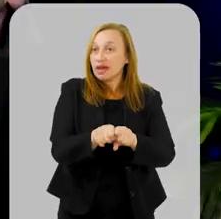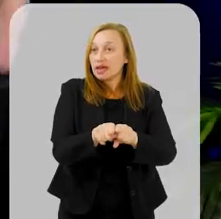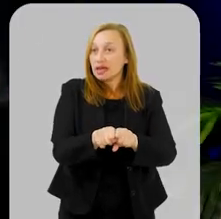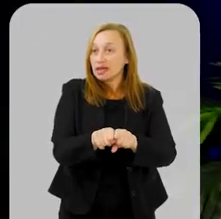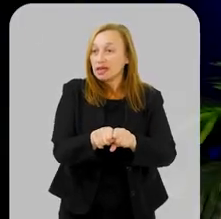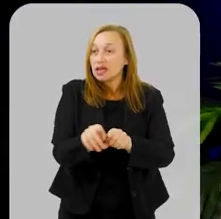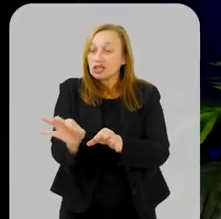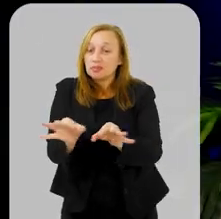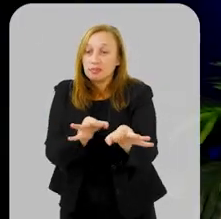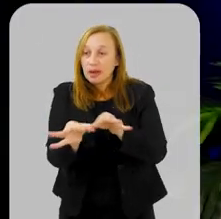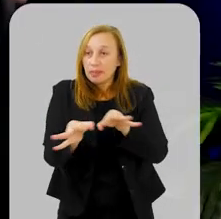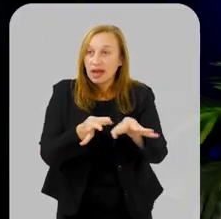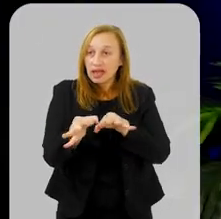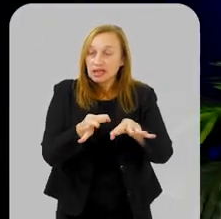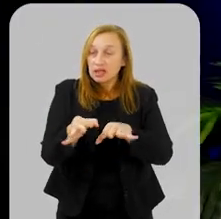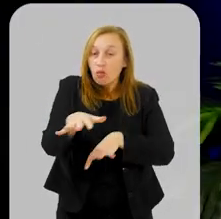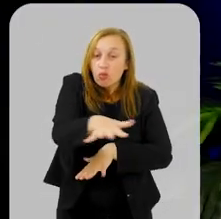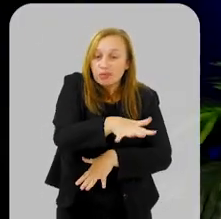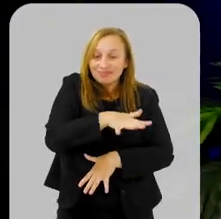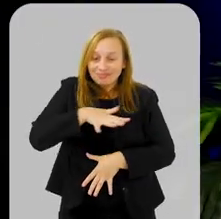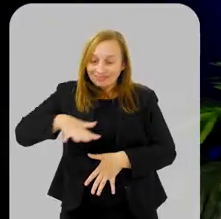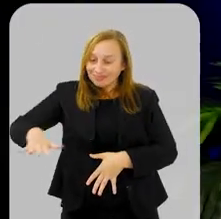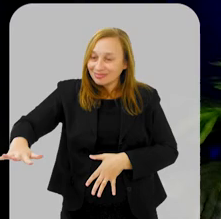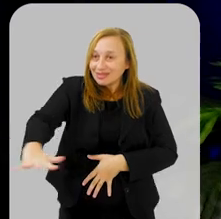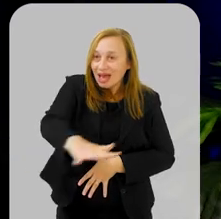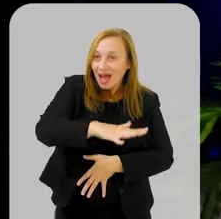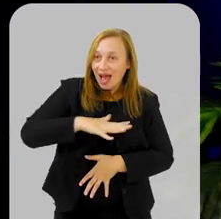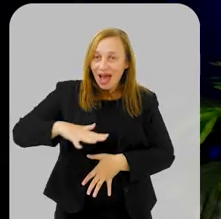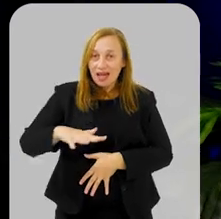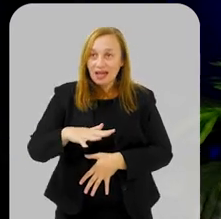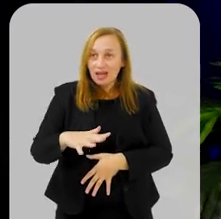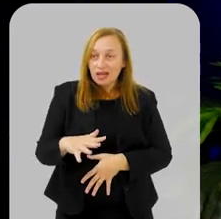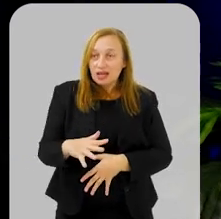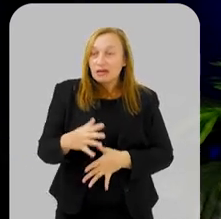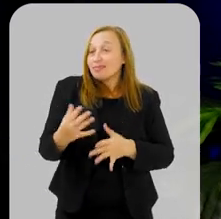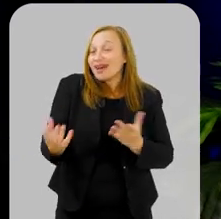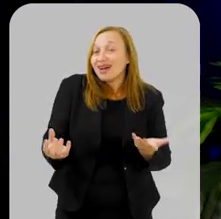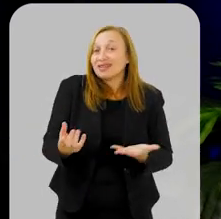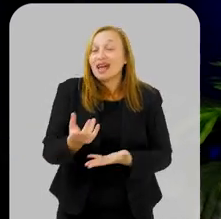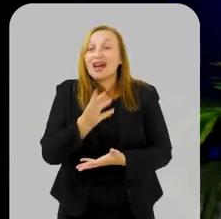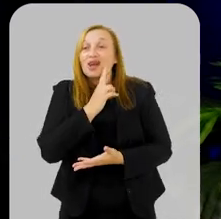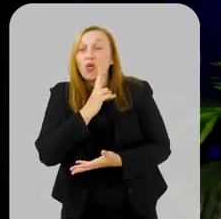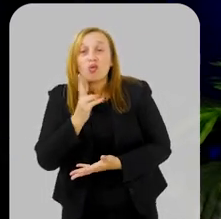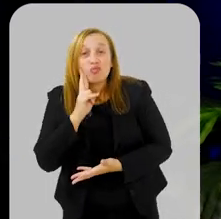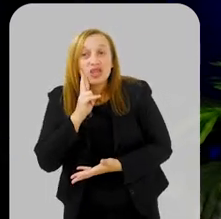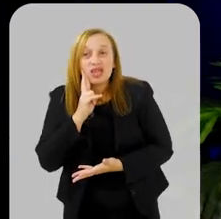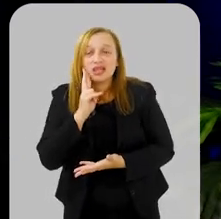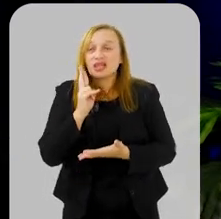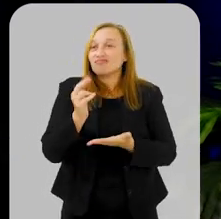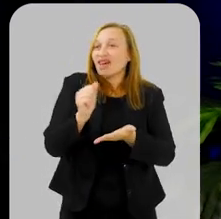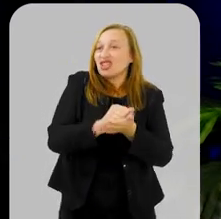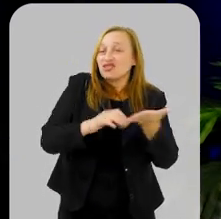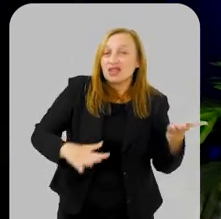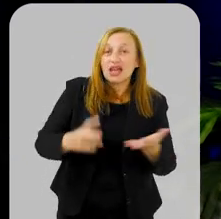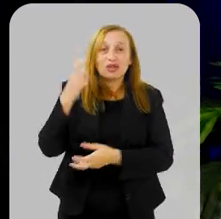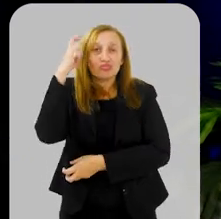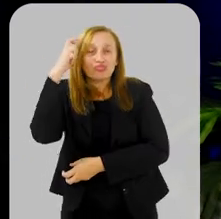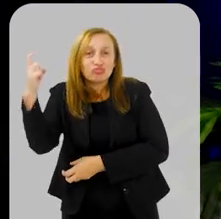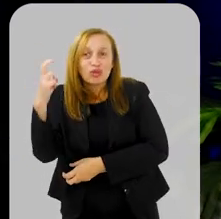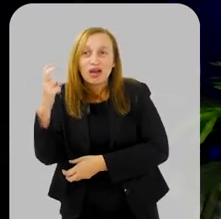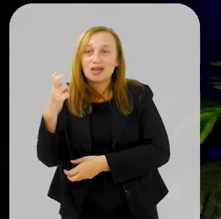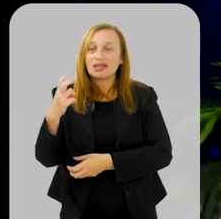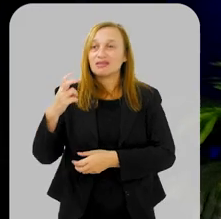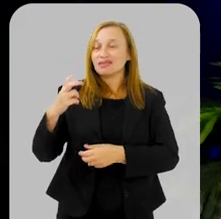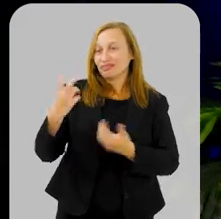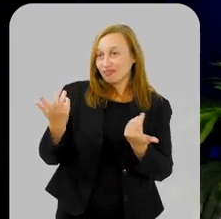triângulo também de reabilitação daquelas áreas todas para polo gastronômico, enfim, para todas as outras atividades